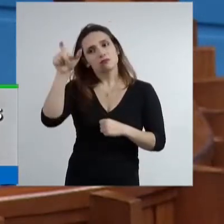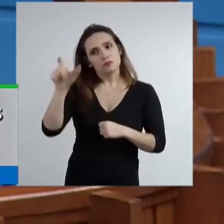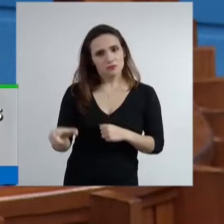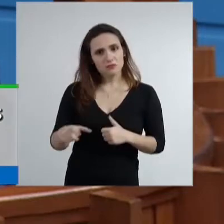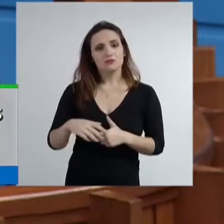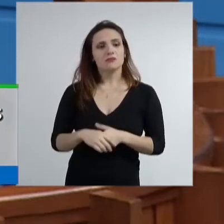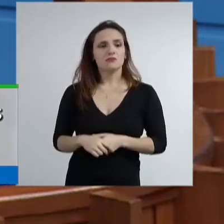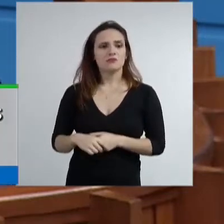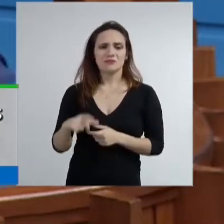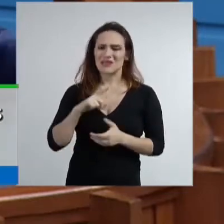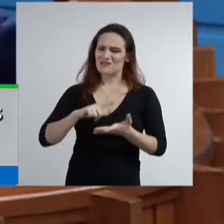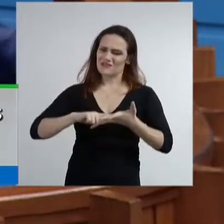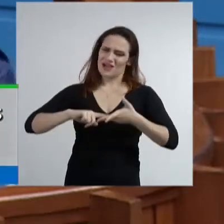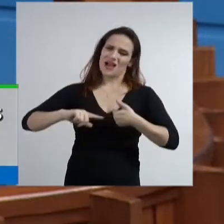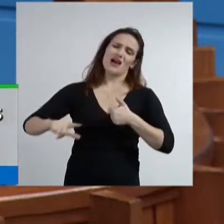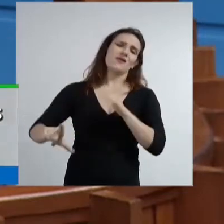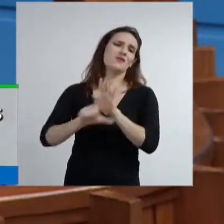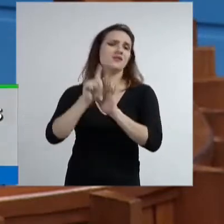Mulher,